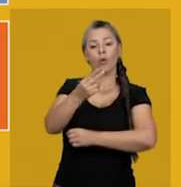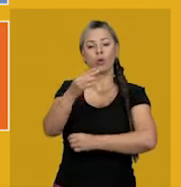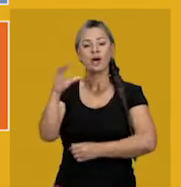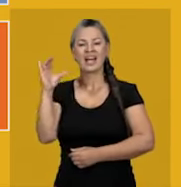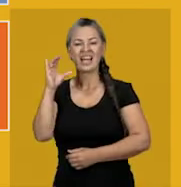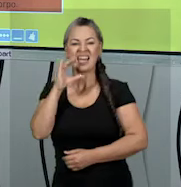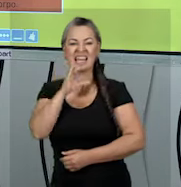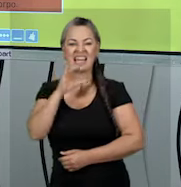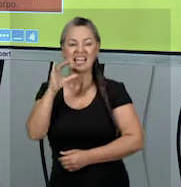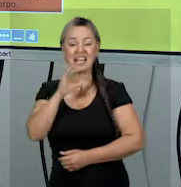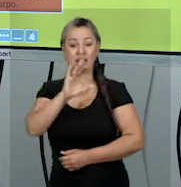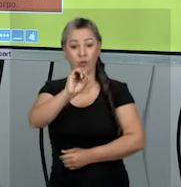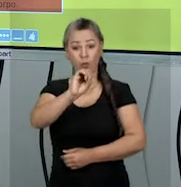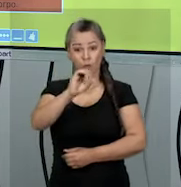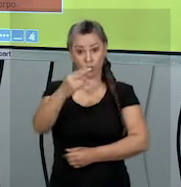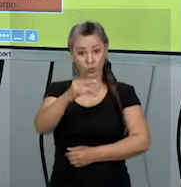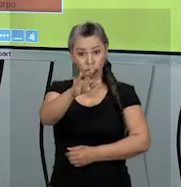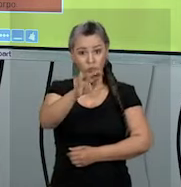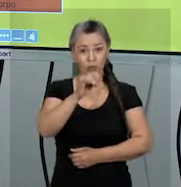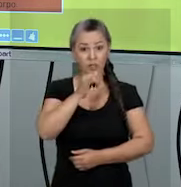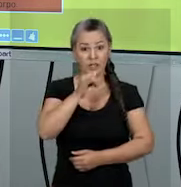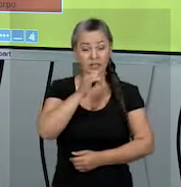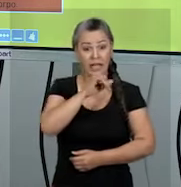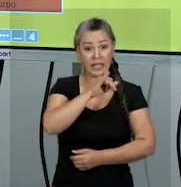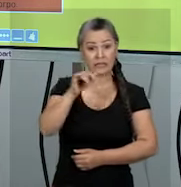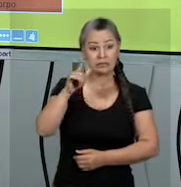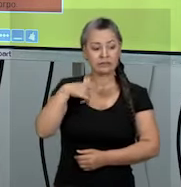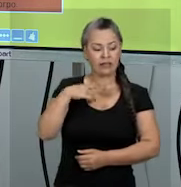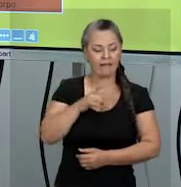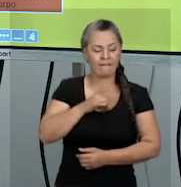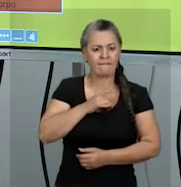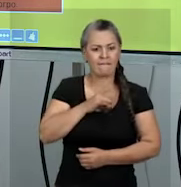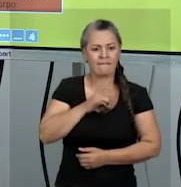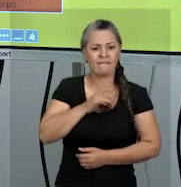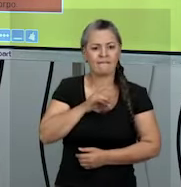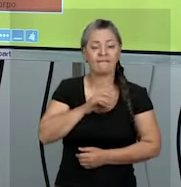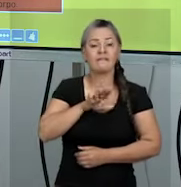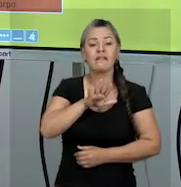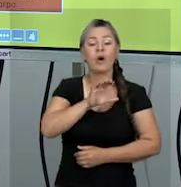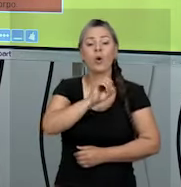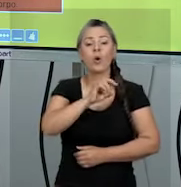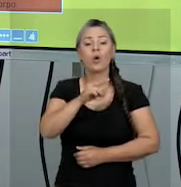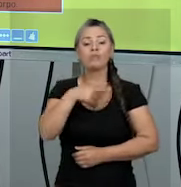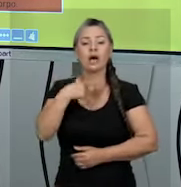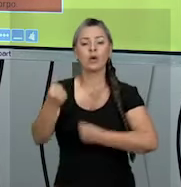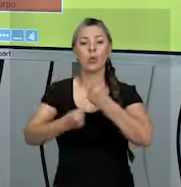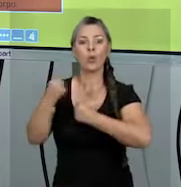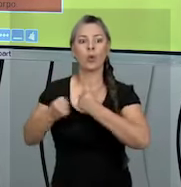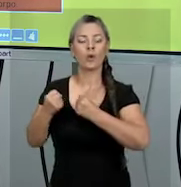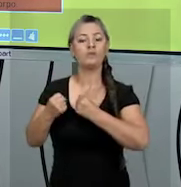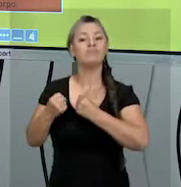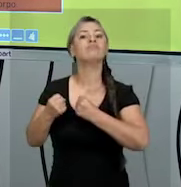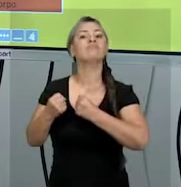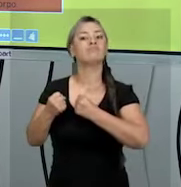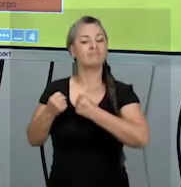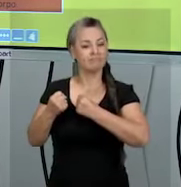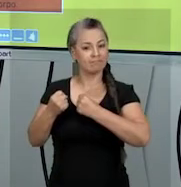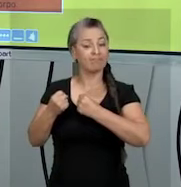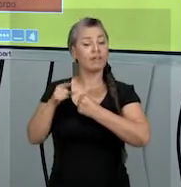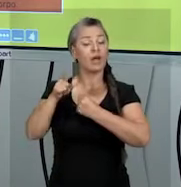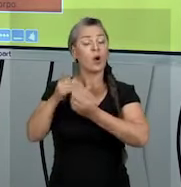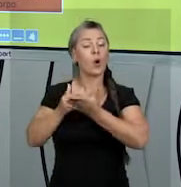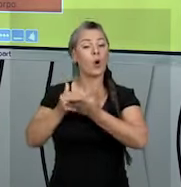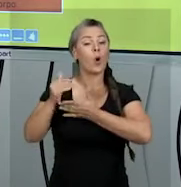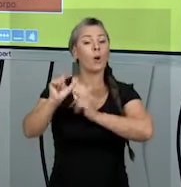uma situação de perigo, se nós vamos correr ou ficar com medo, todas essas reações são coordenadas